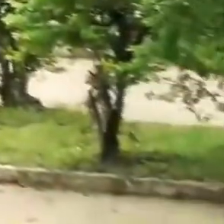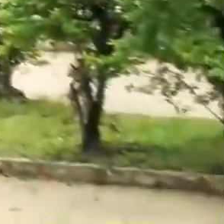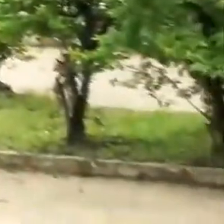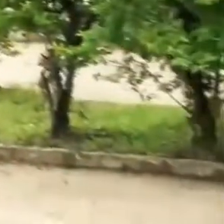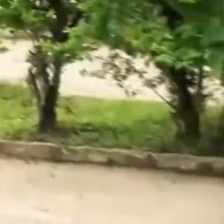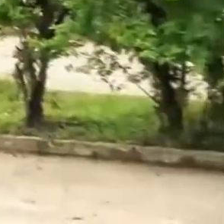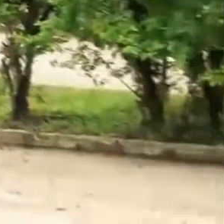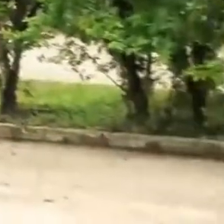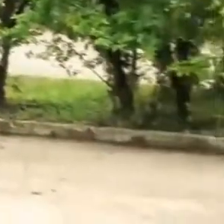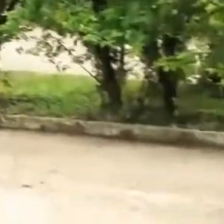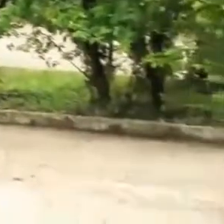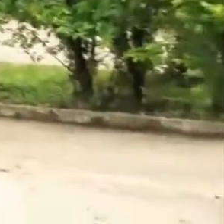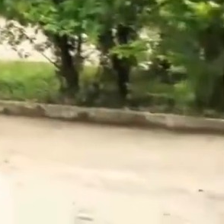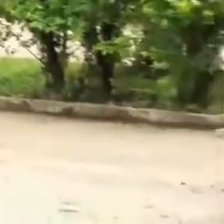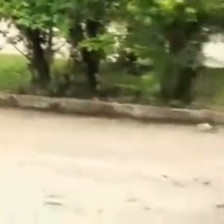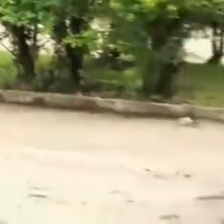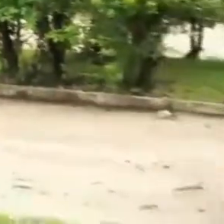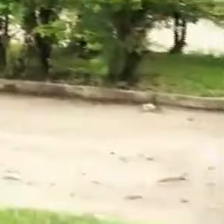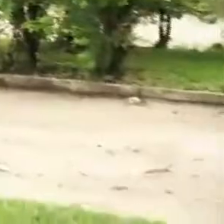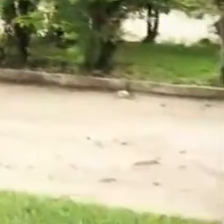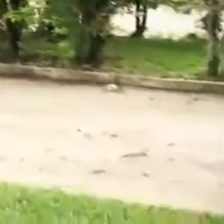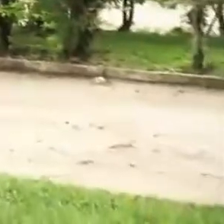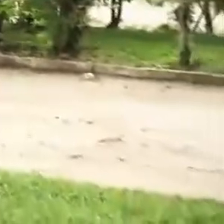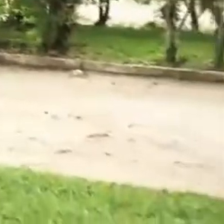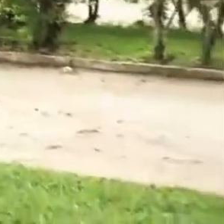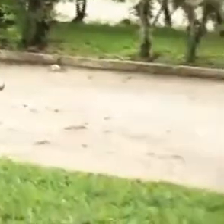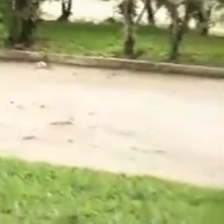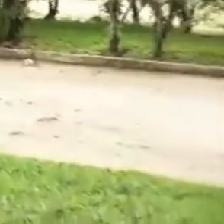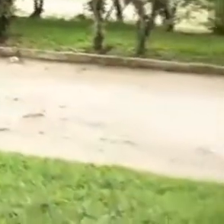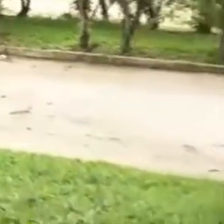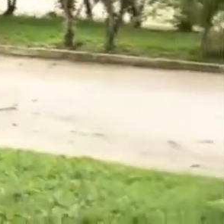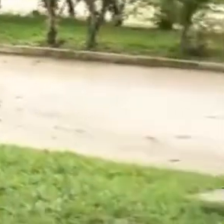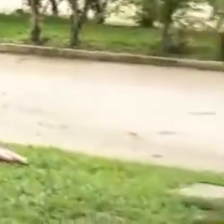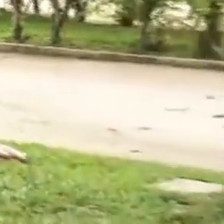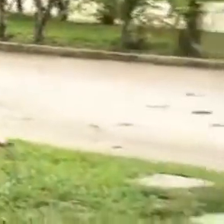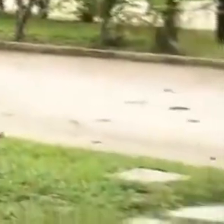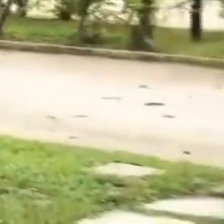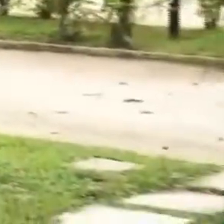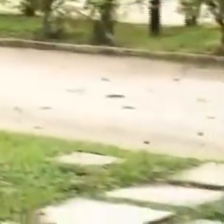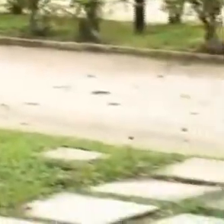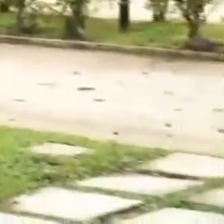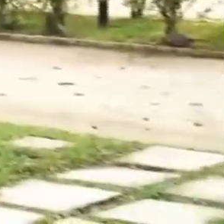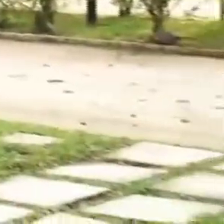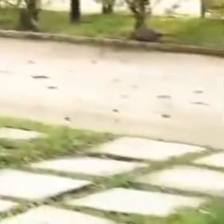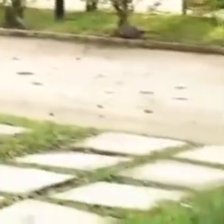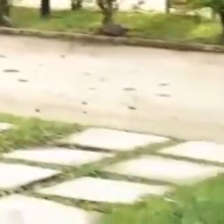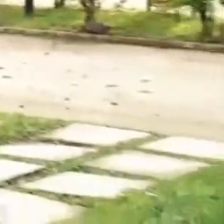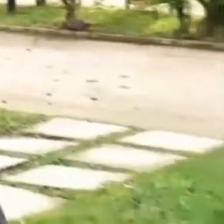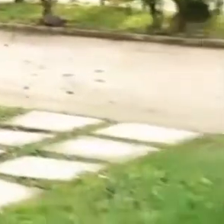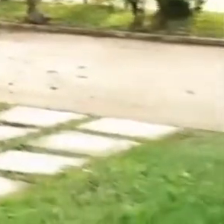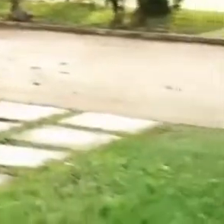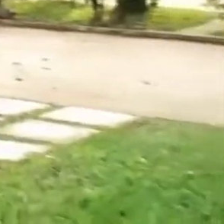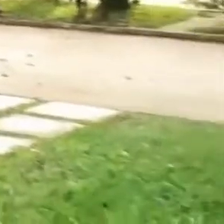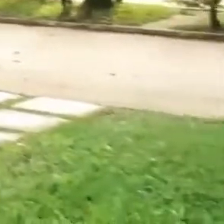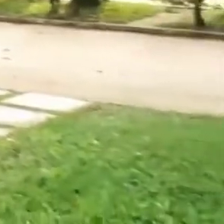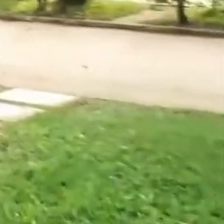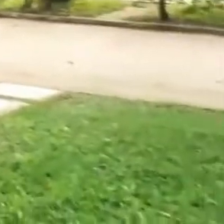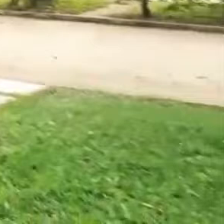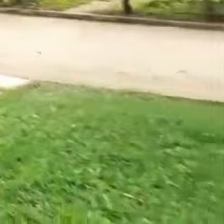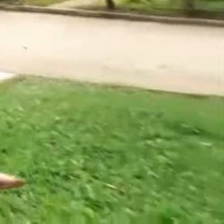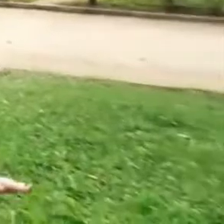Parece que a vida é assim mesmo, rápida. Tudo passa muito rápido. É como se num piscar de